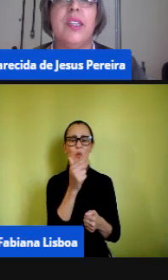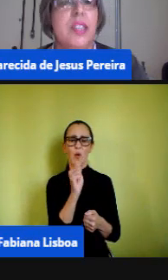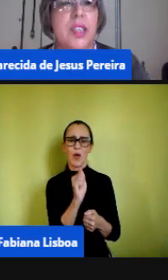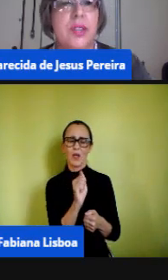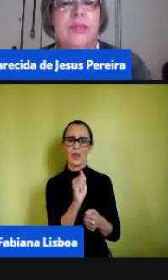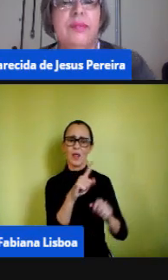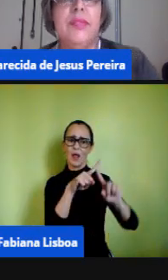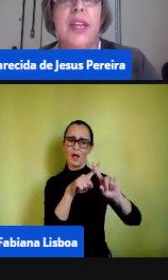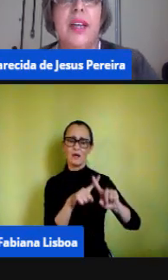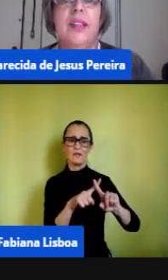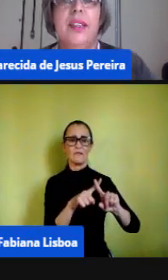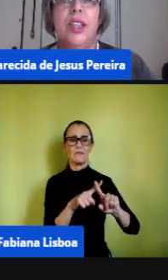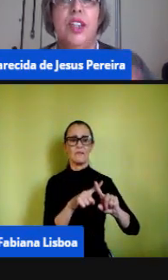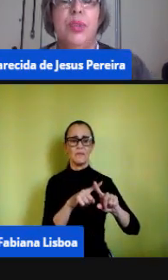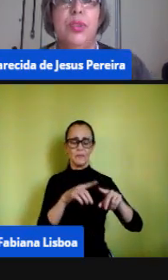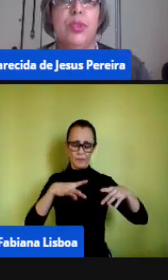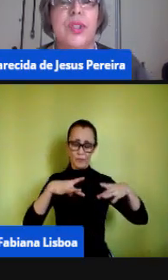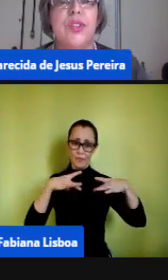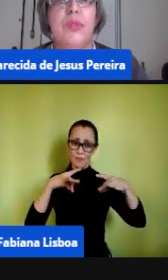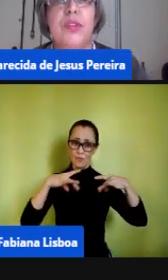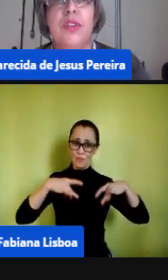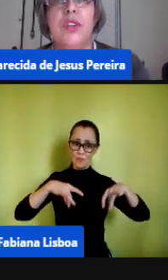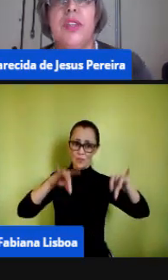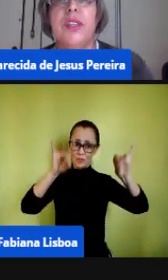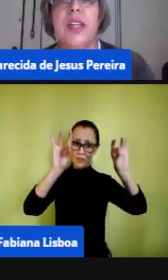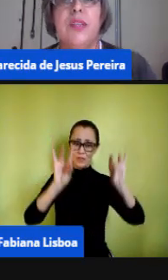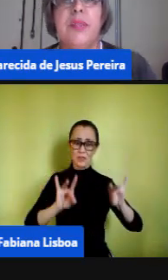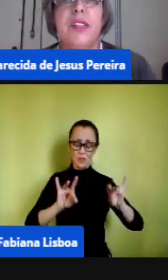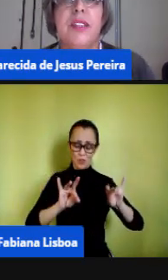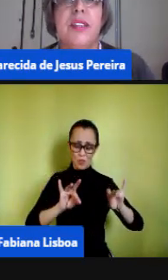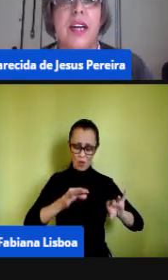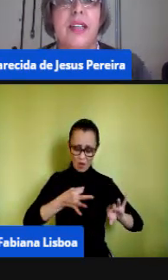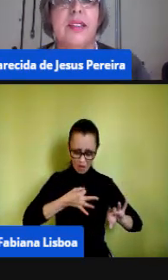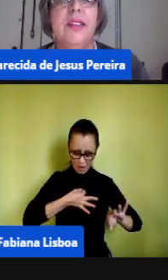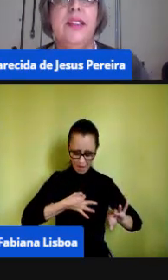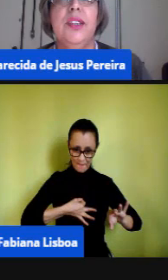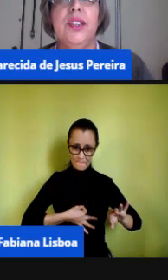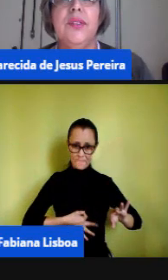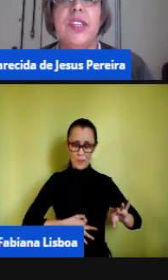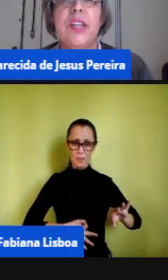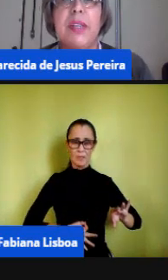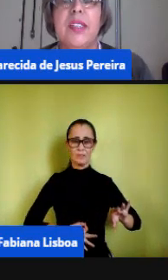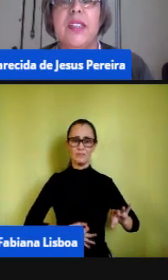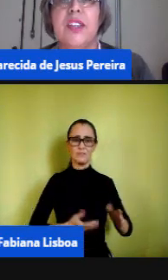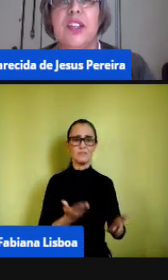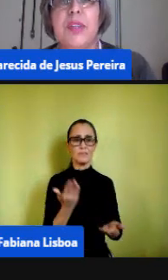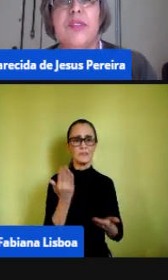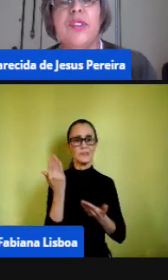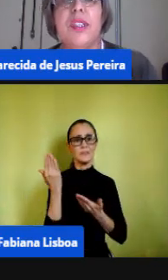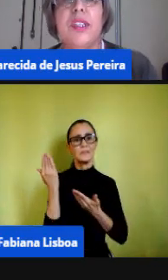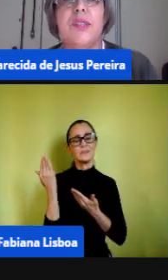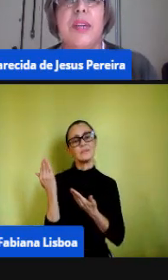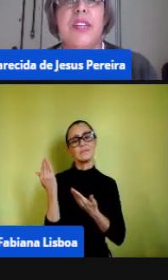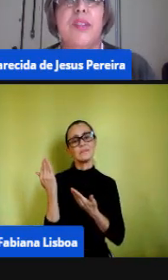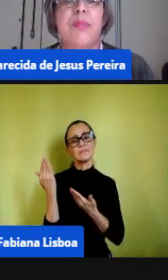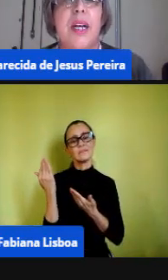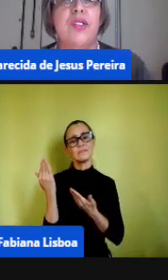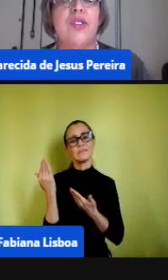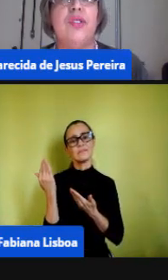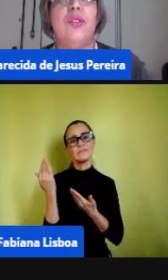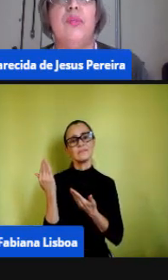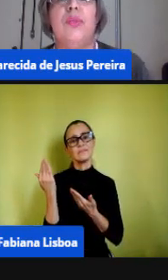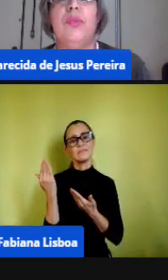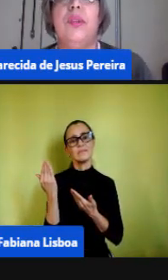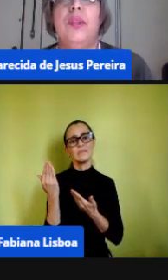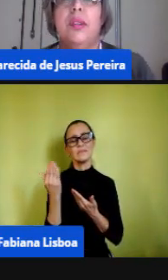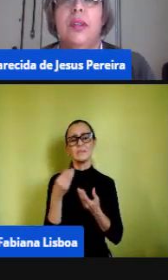com tecido, tá? E botões, como a foto aí está representada. E vou estar passando aqui para vocês, passo a passo,